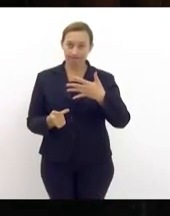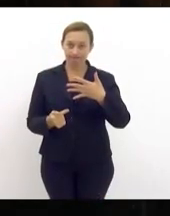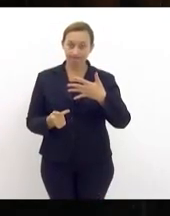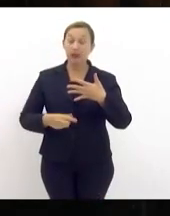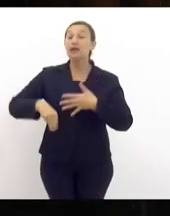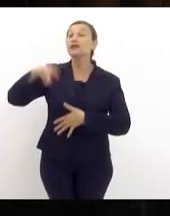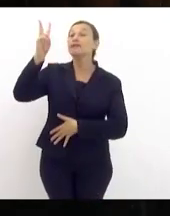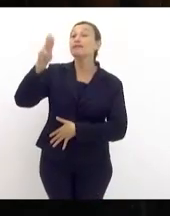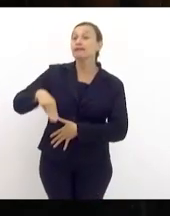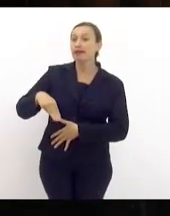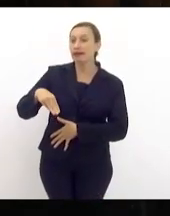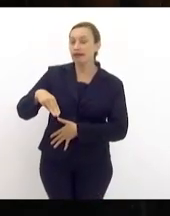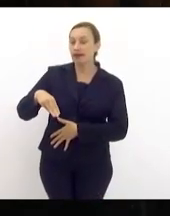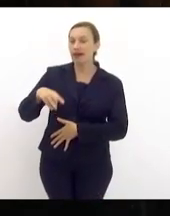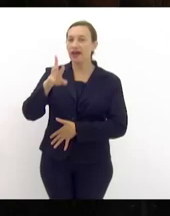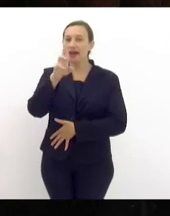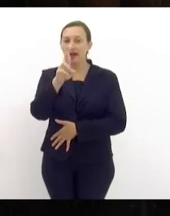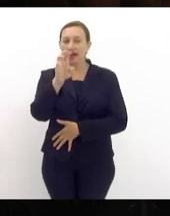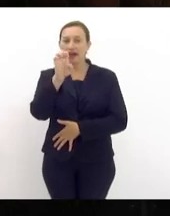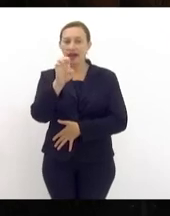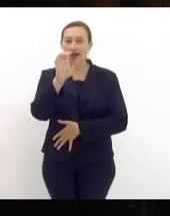quem é a Refite.